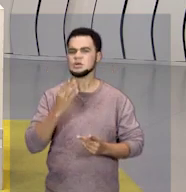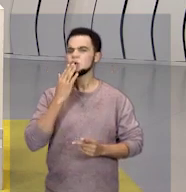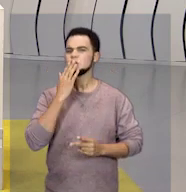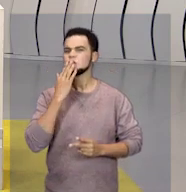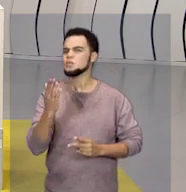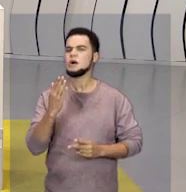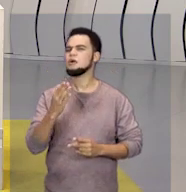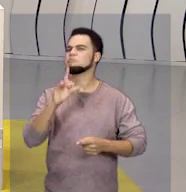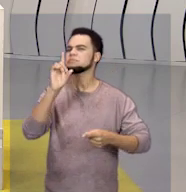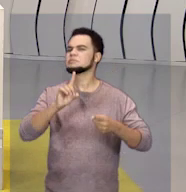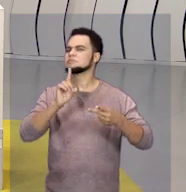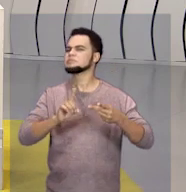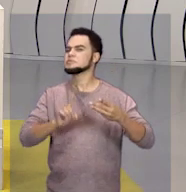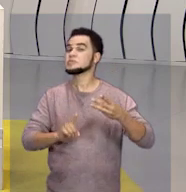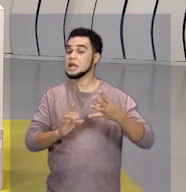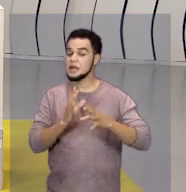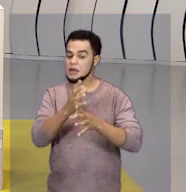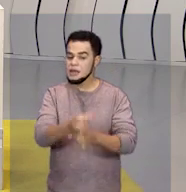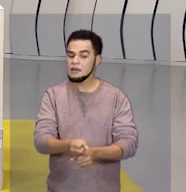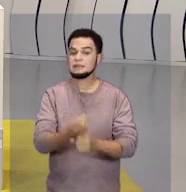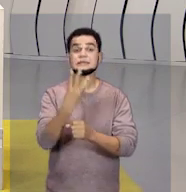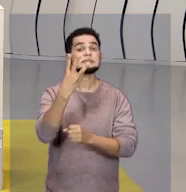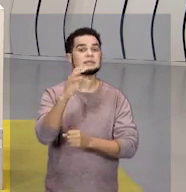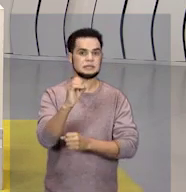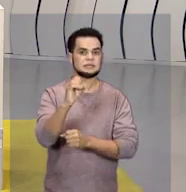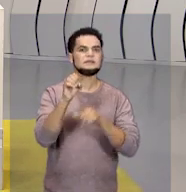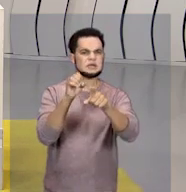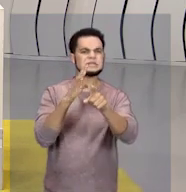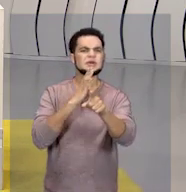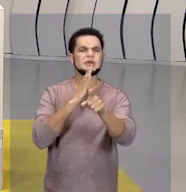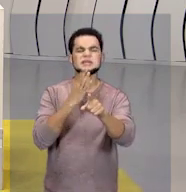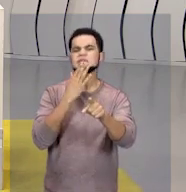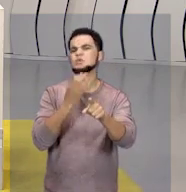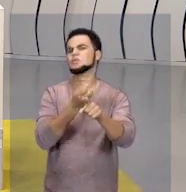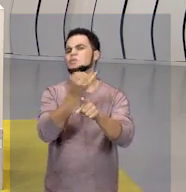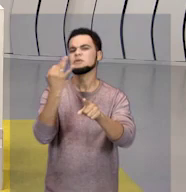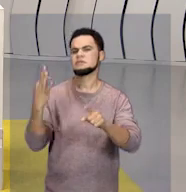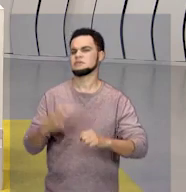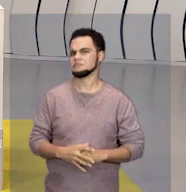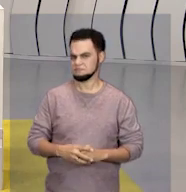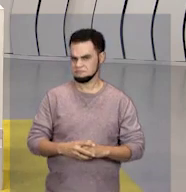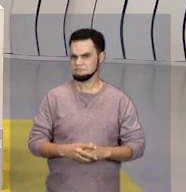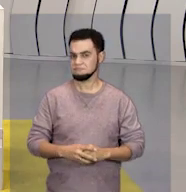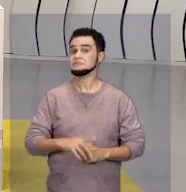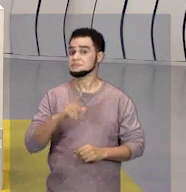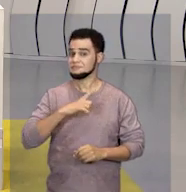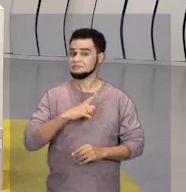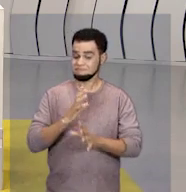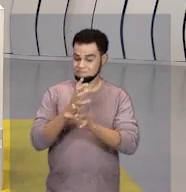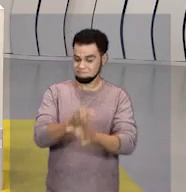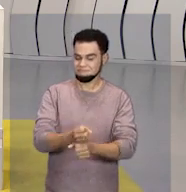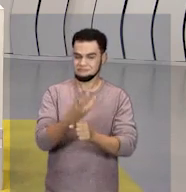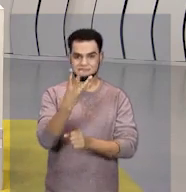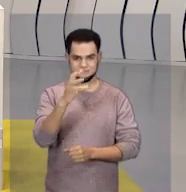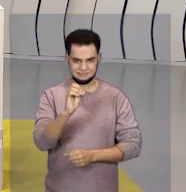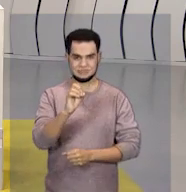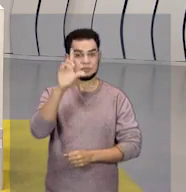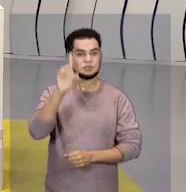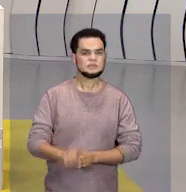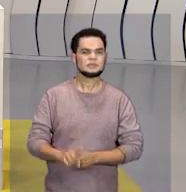30 direitos. Desses você conhece quantos? E esses direitos, os direitos humanos, são